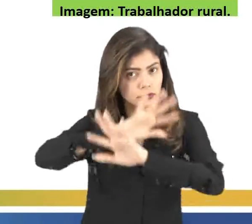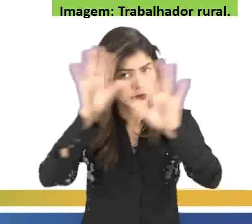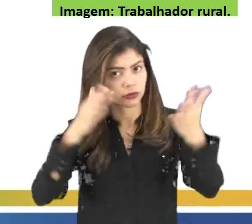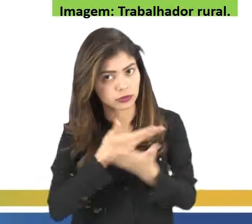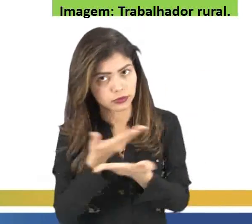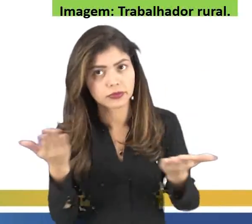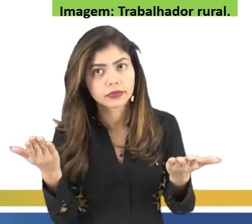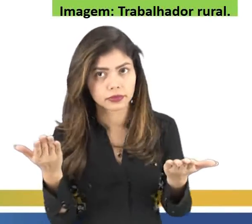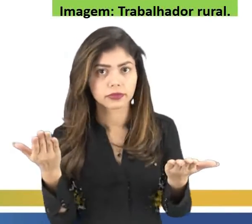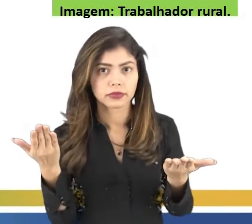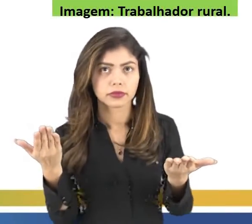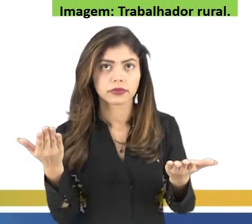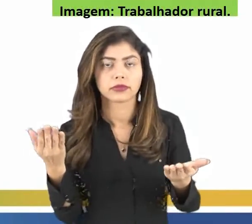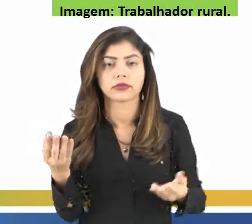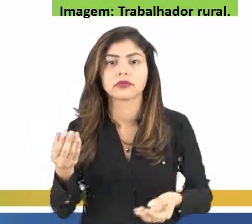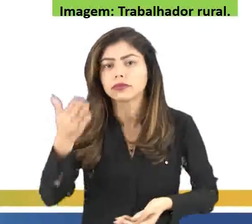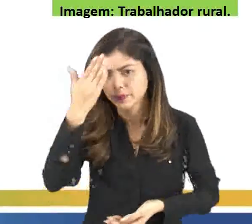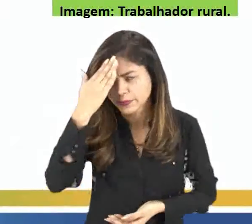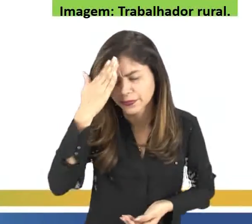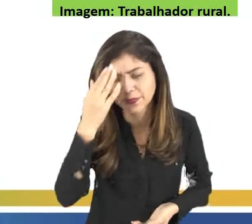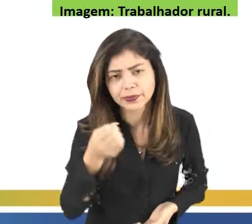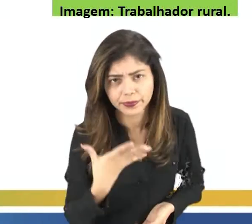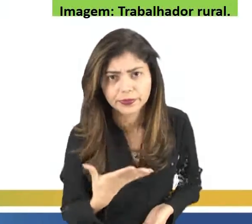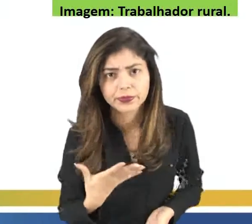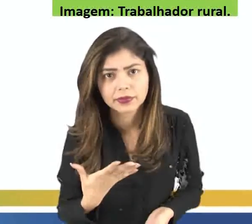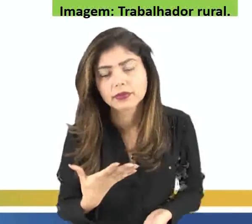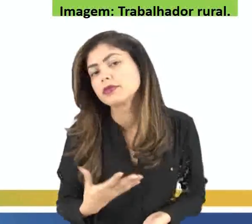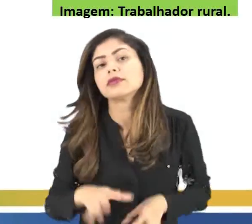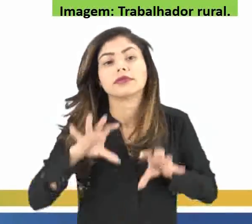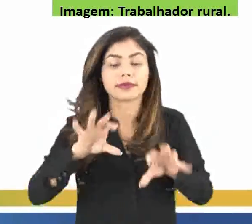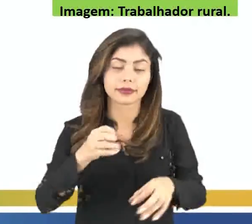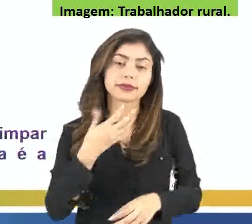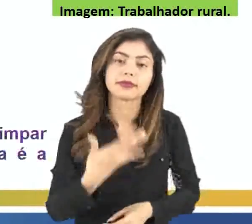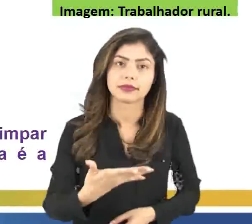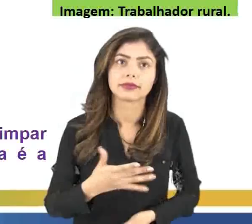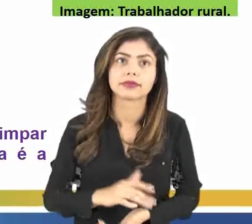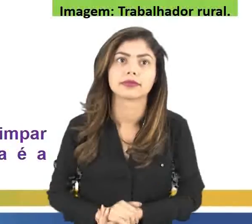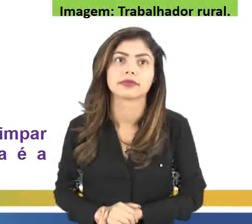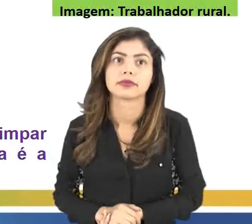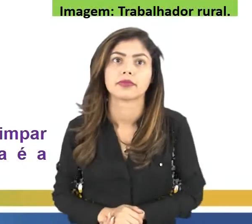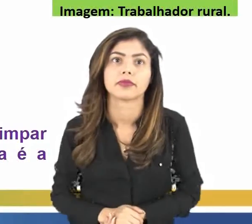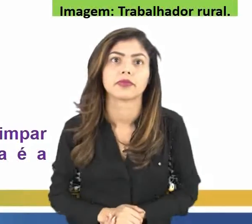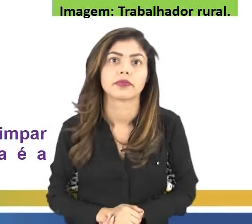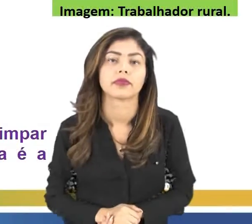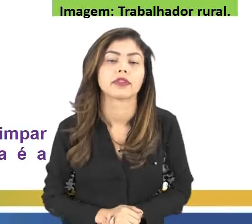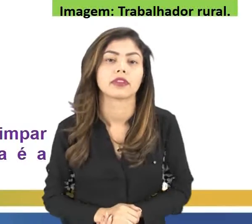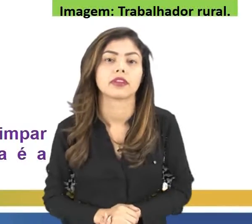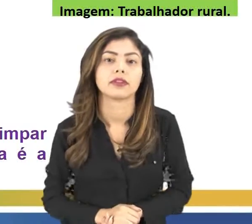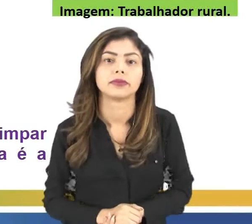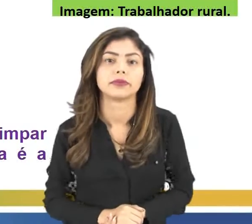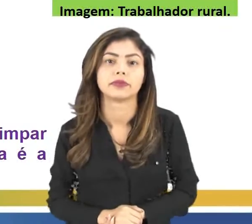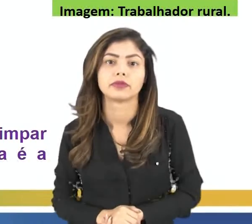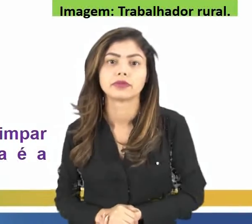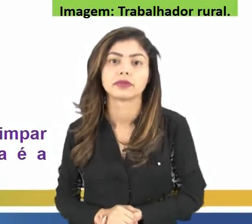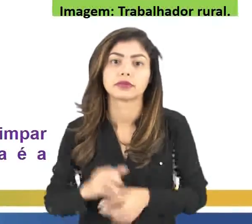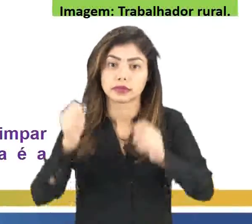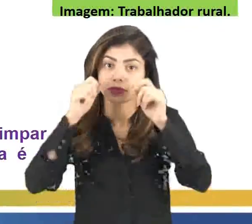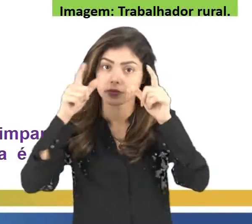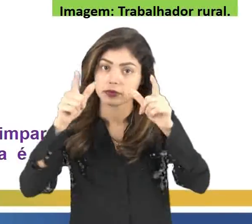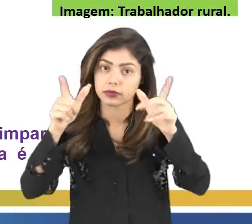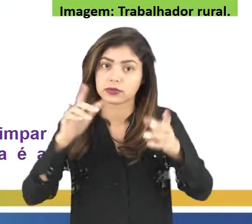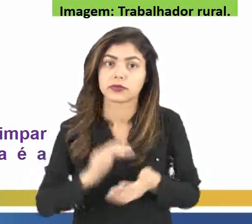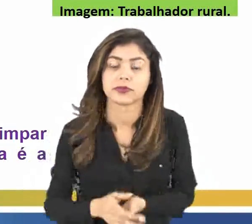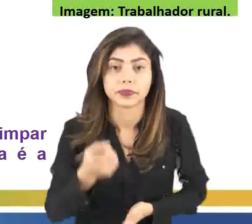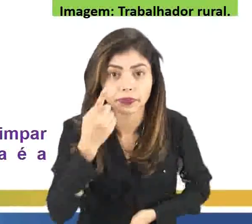claro para você? Compreendeu bem? É isso aí. Nós queremos que você fique